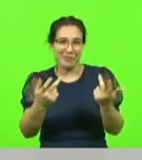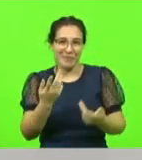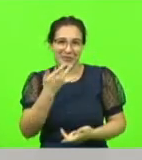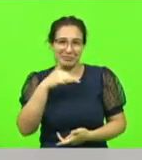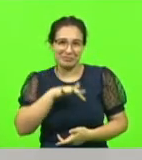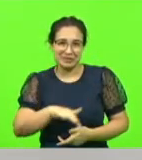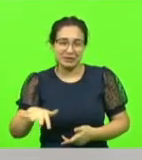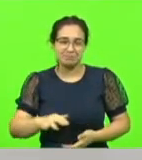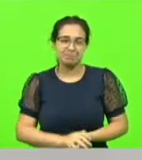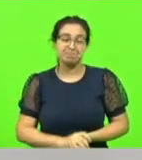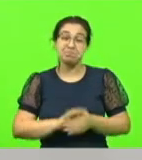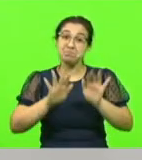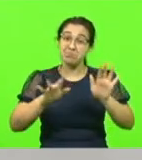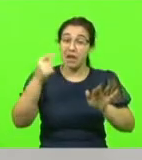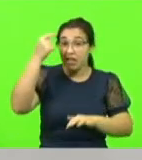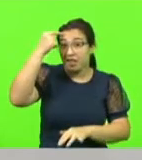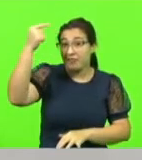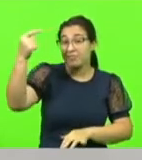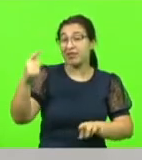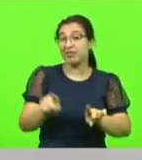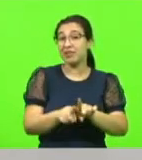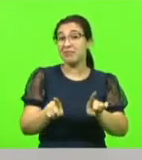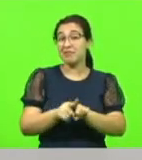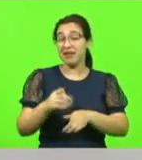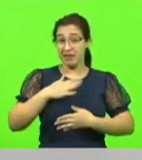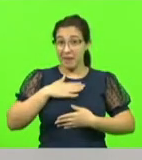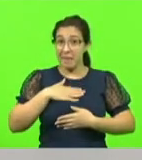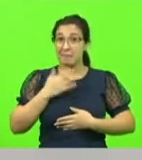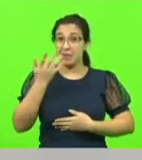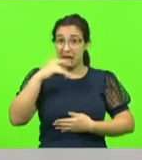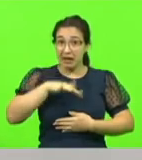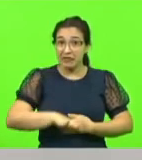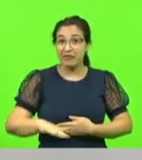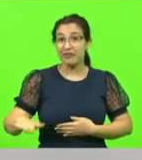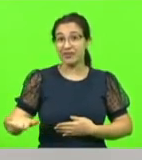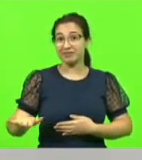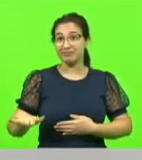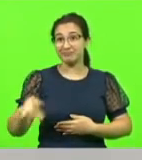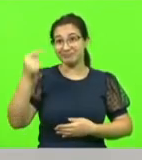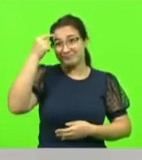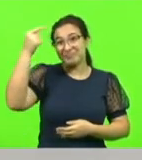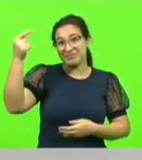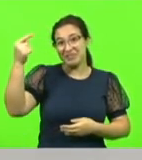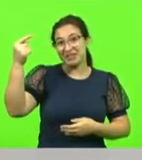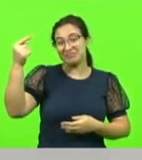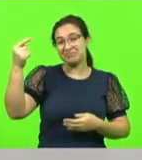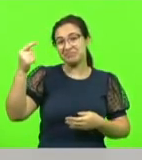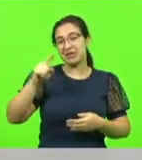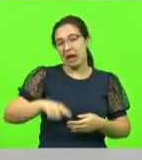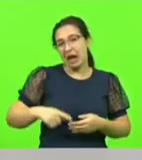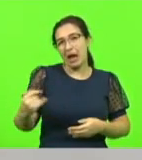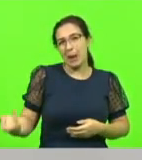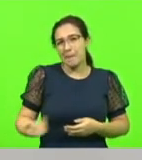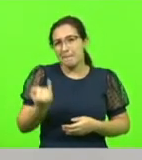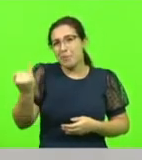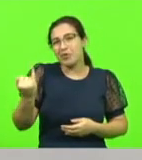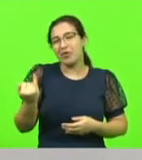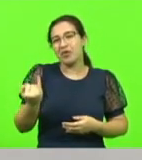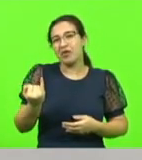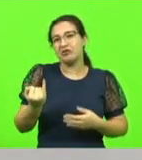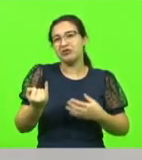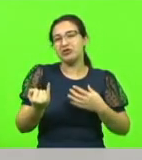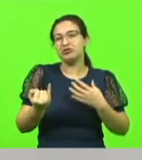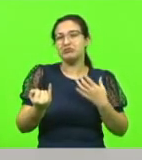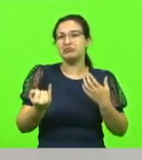me fez lembrar os tempos da minha infância, deputado Fabiano, e da importância do afeto que eu recebi dos